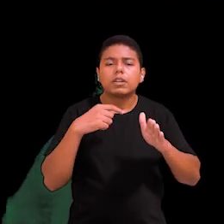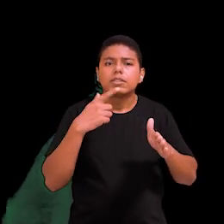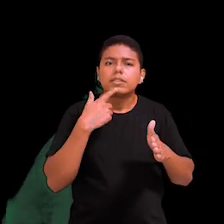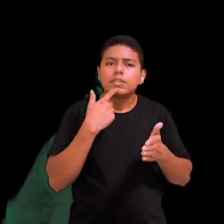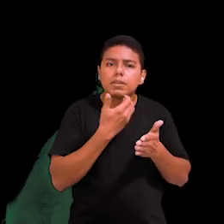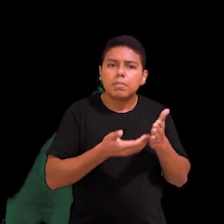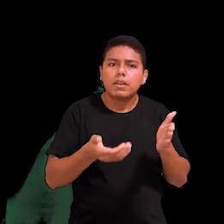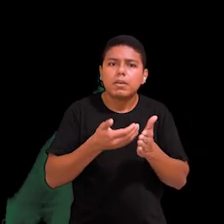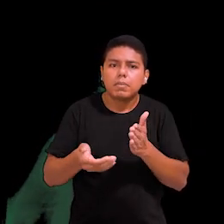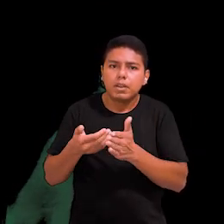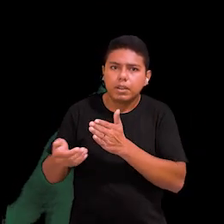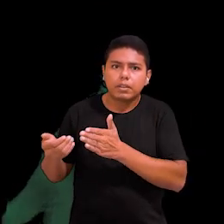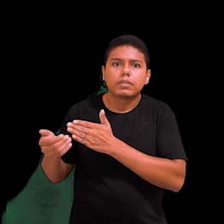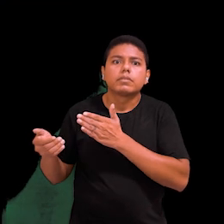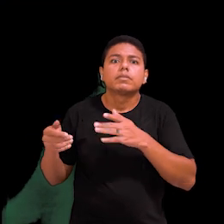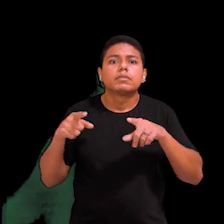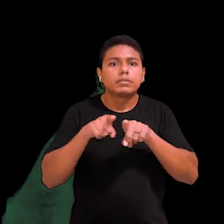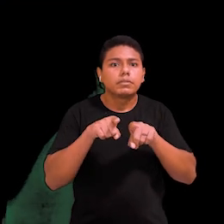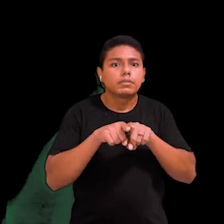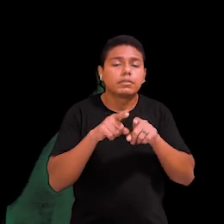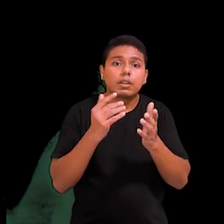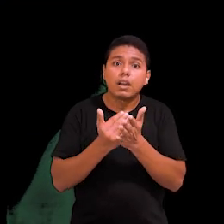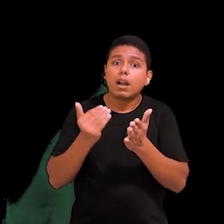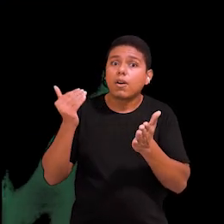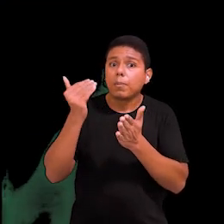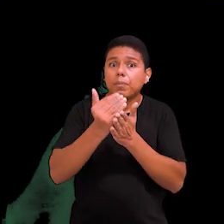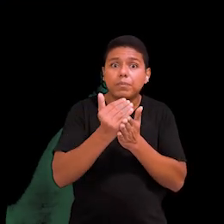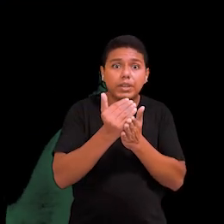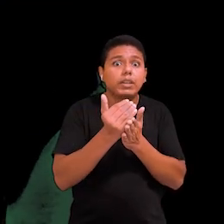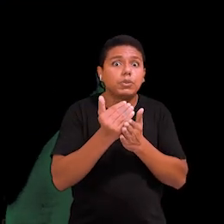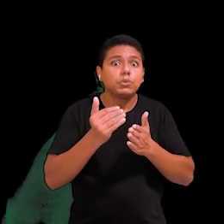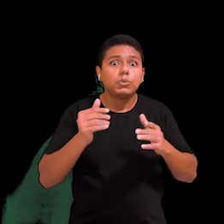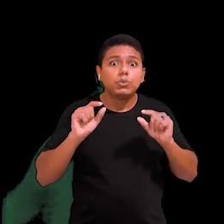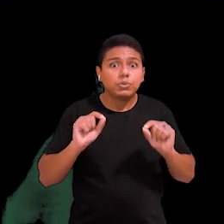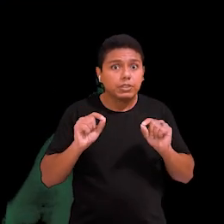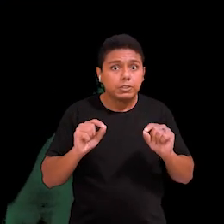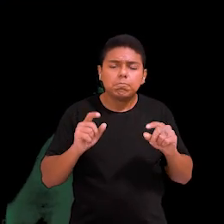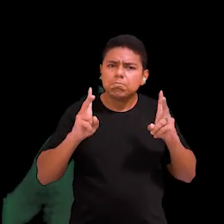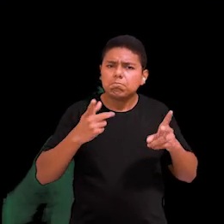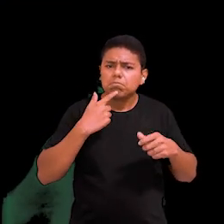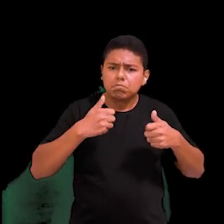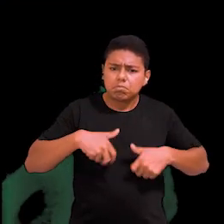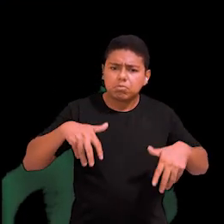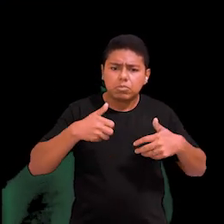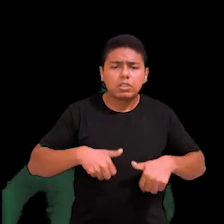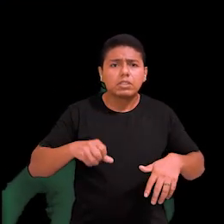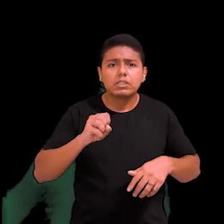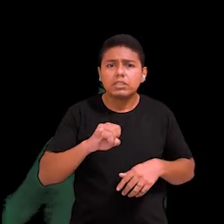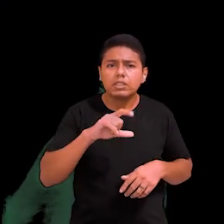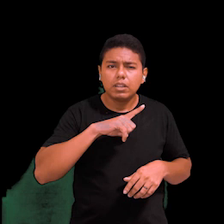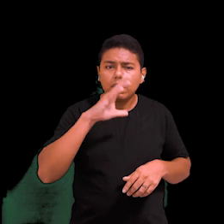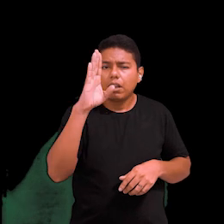e investigar perdas de sangue súbita e abundante ou o aumento persistente dessa